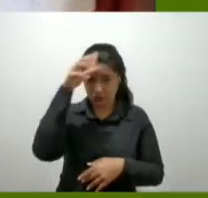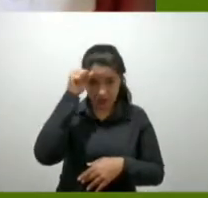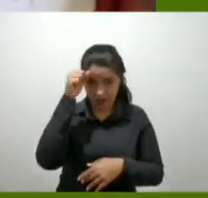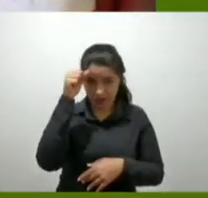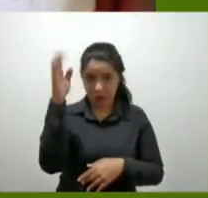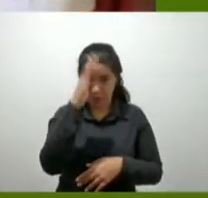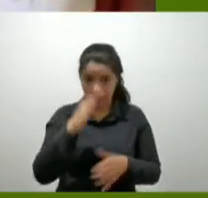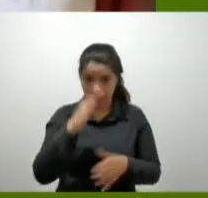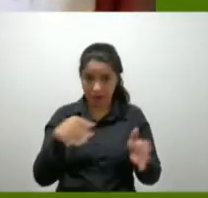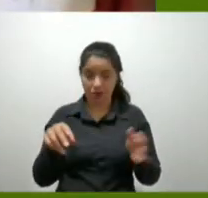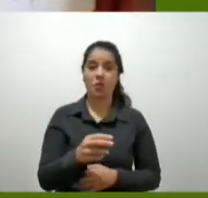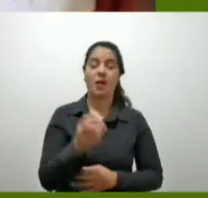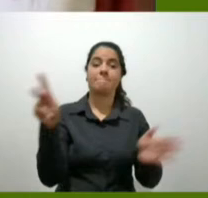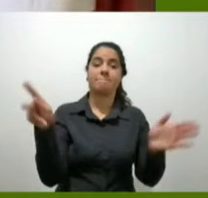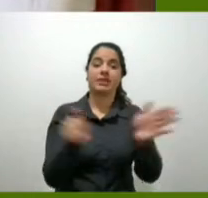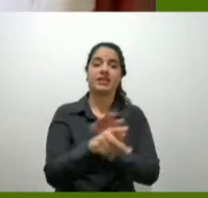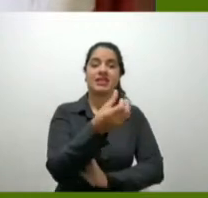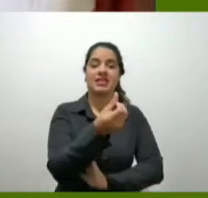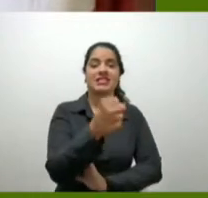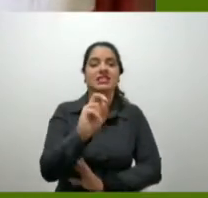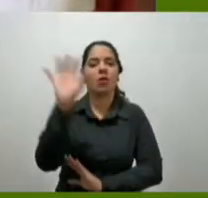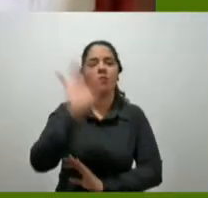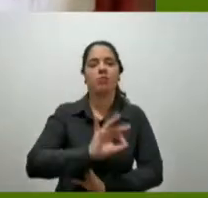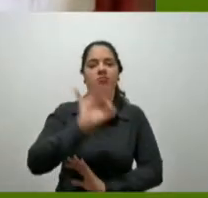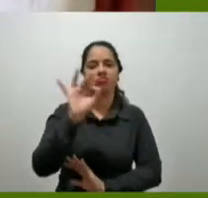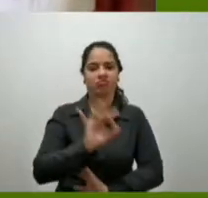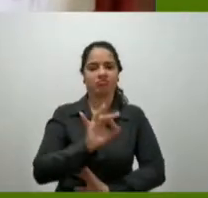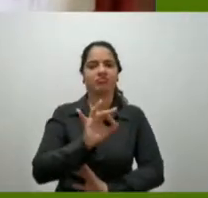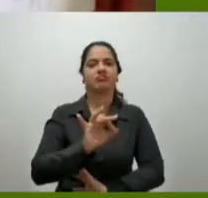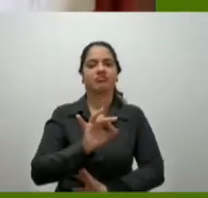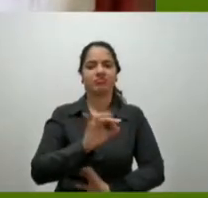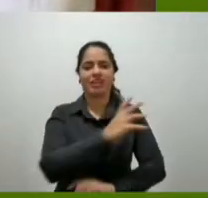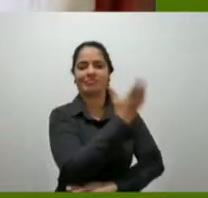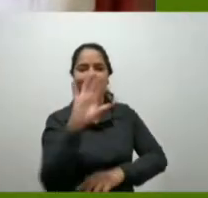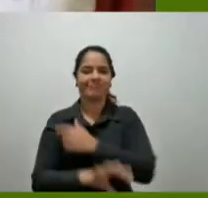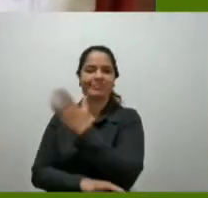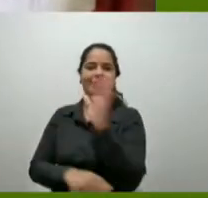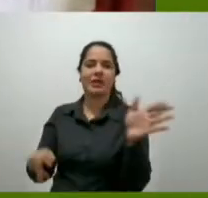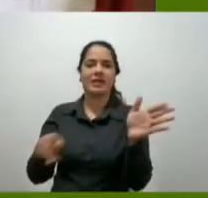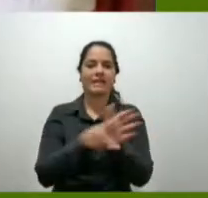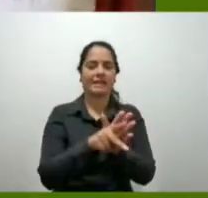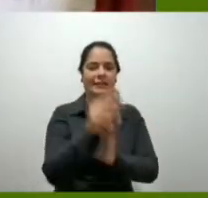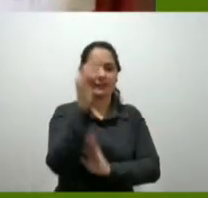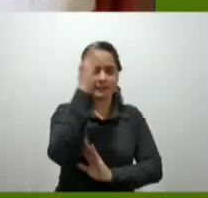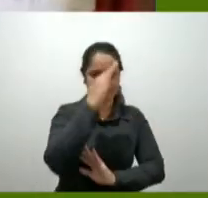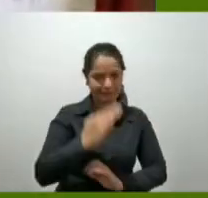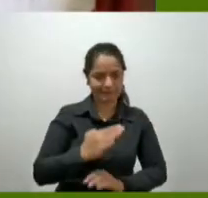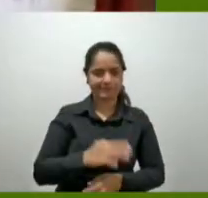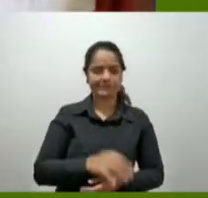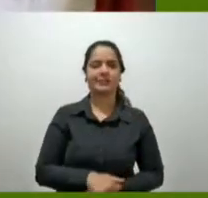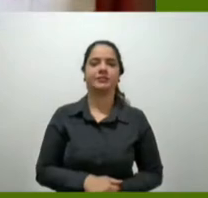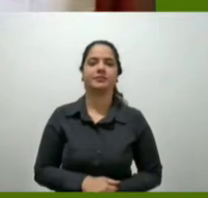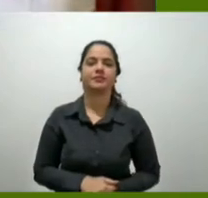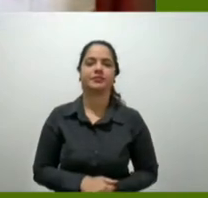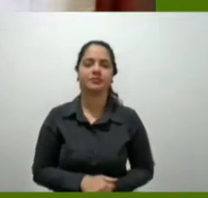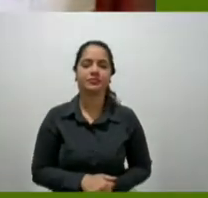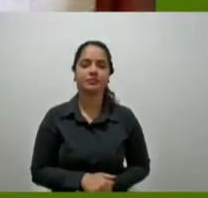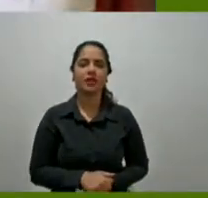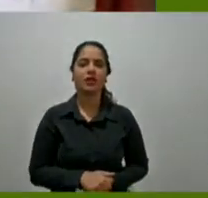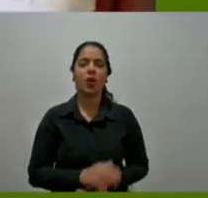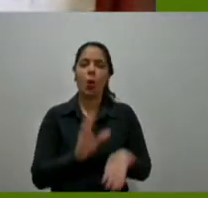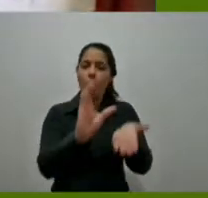vê o custo que nós tivemos para refazer esses 700 hectares de terra no Instituto Terra, foi